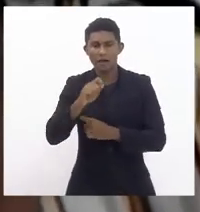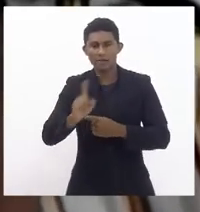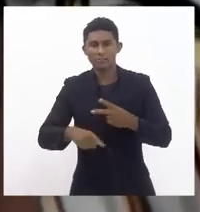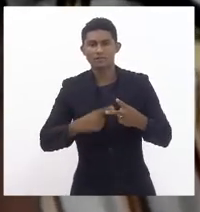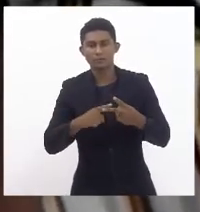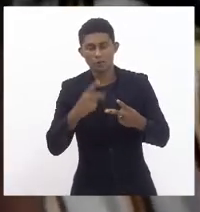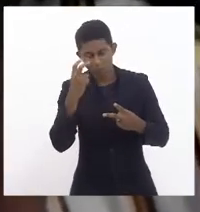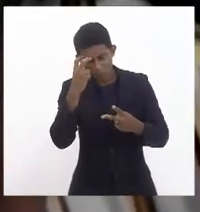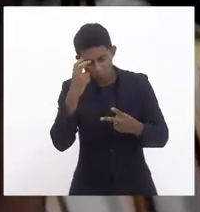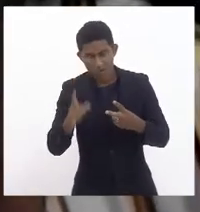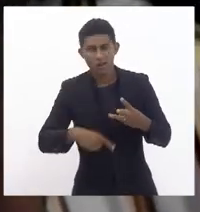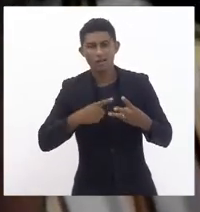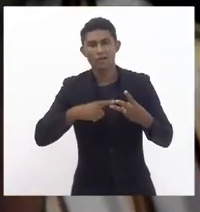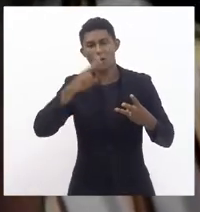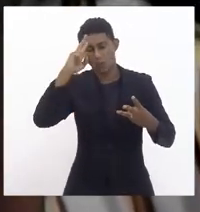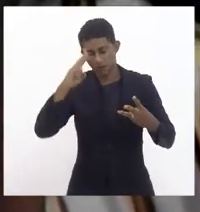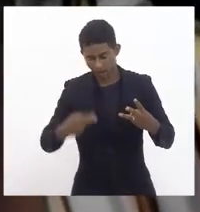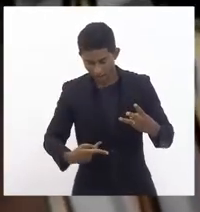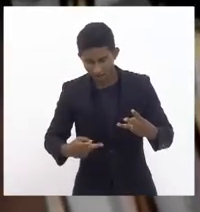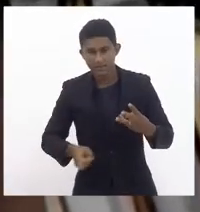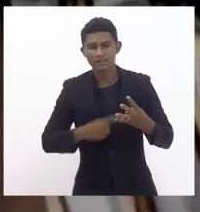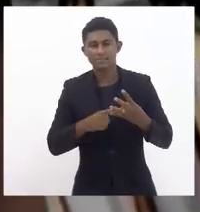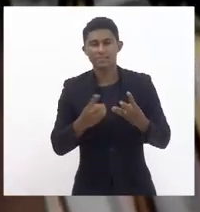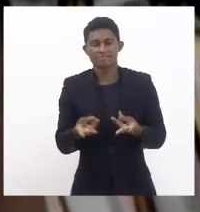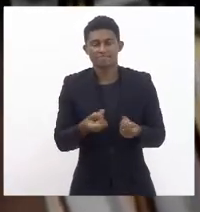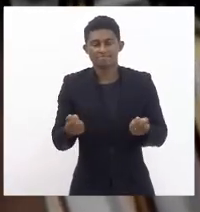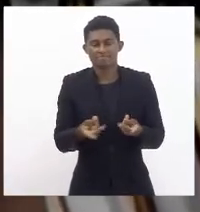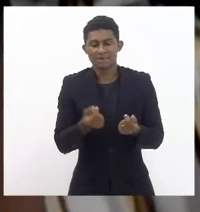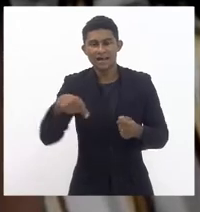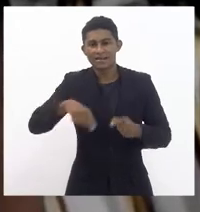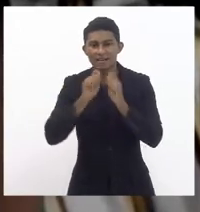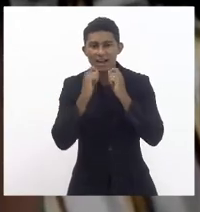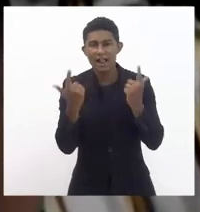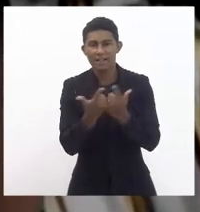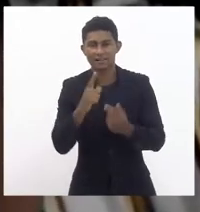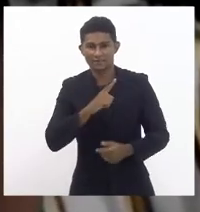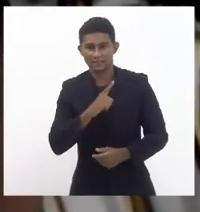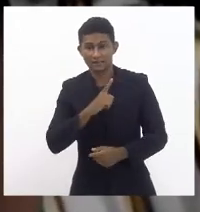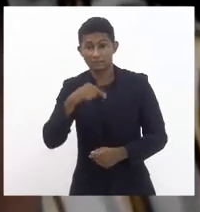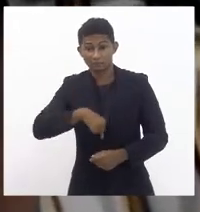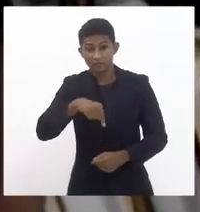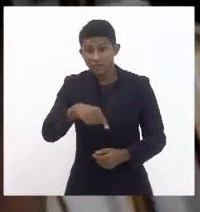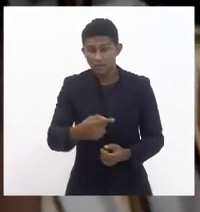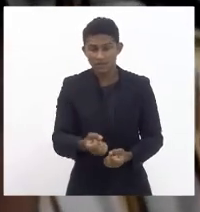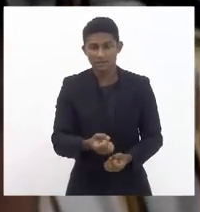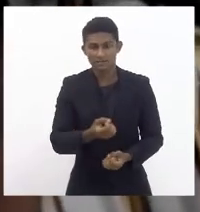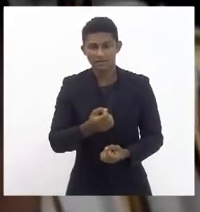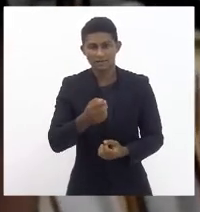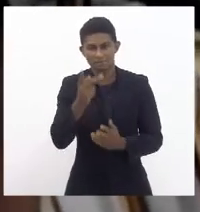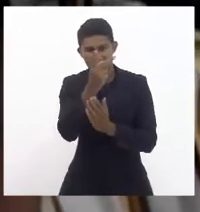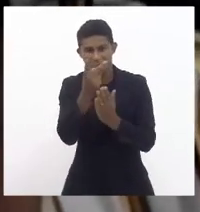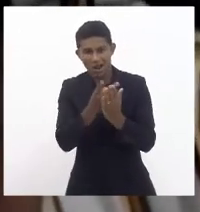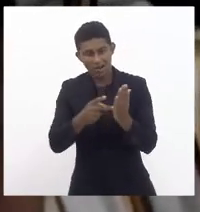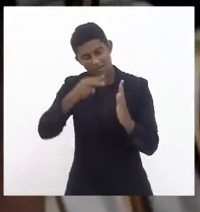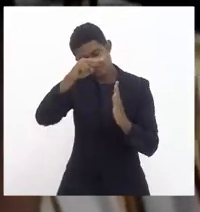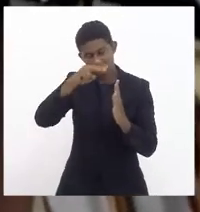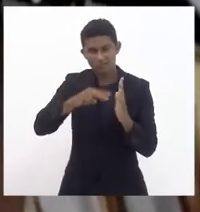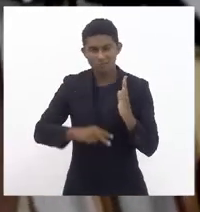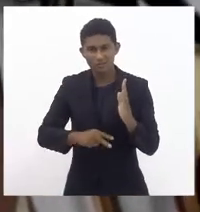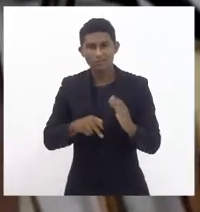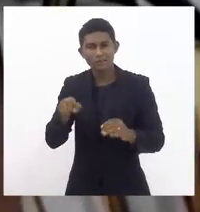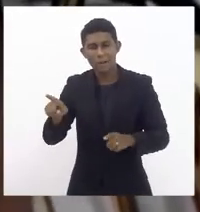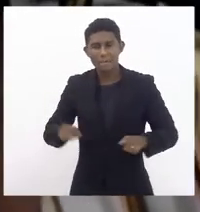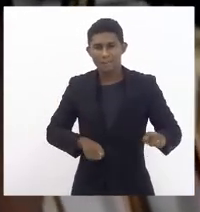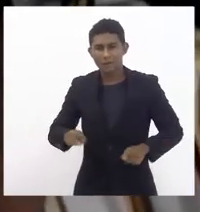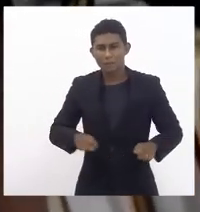a partir da Assembleia Legislativa mas eu eu não eu vou ler de uma poeta Manauara prima de Thiago de Mello minha amiga